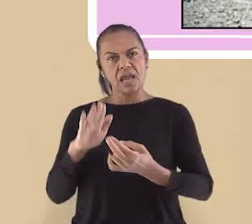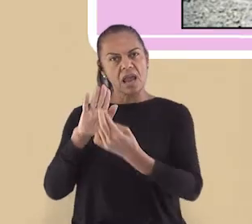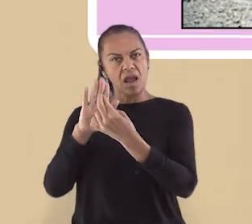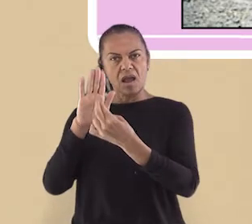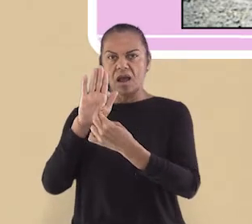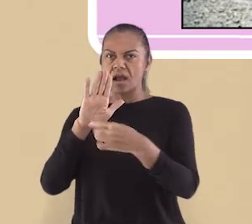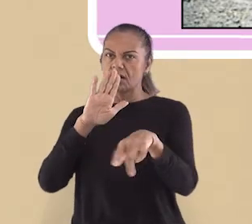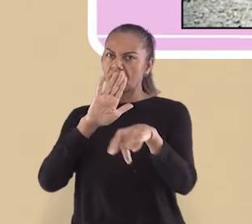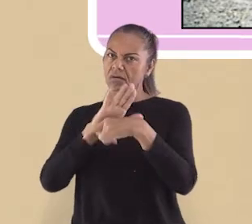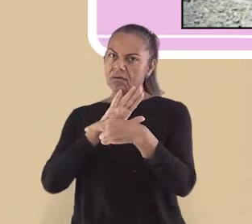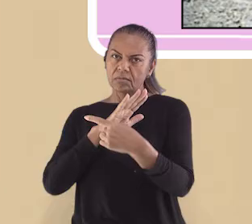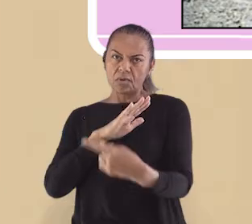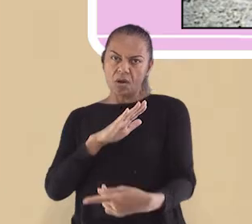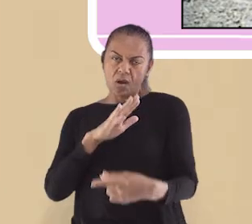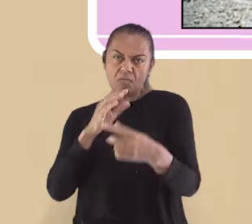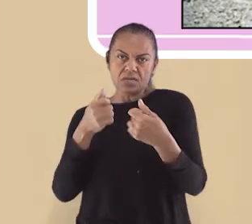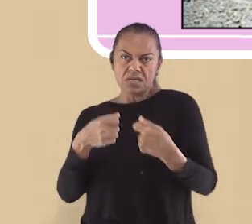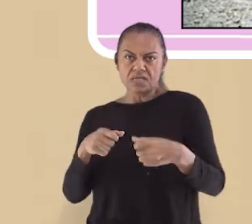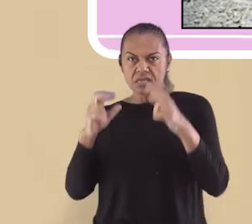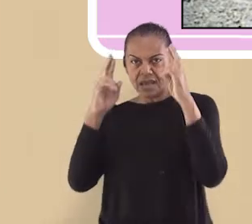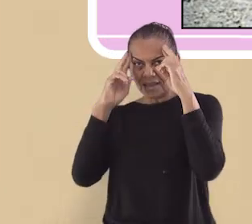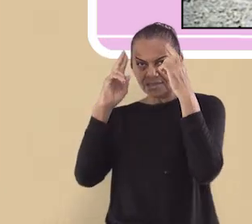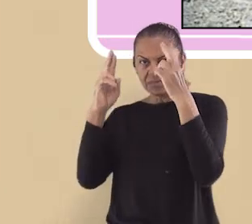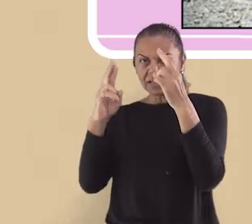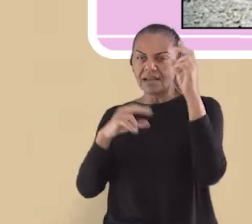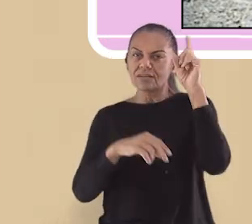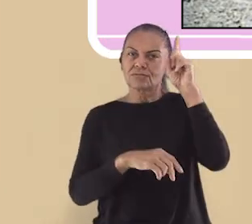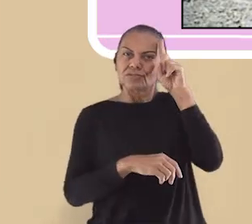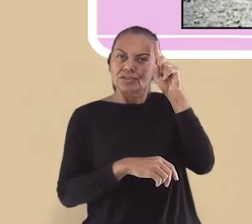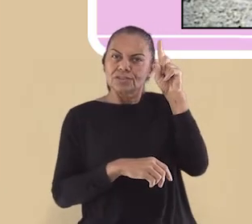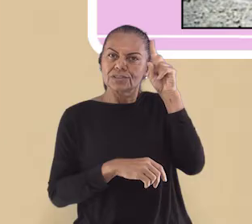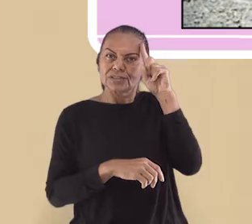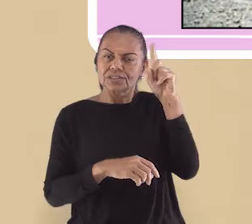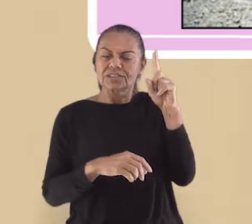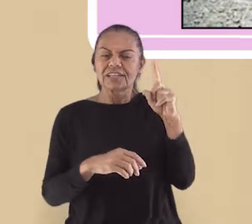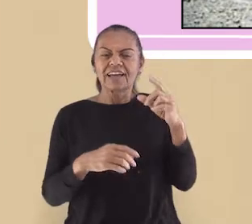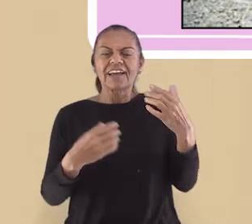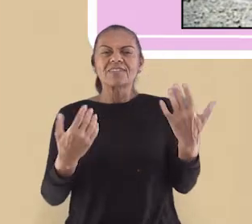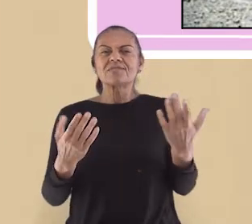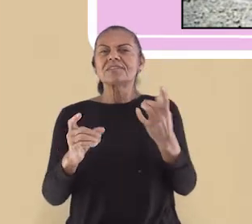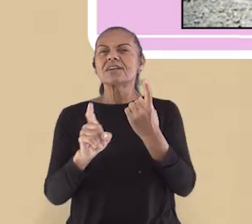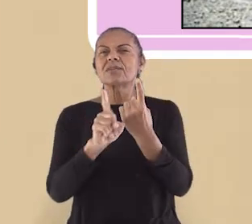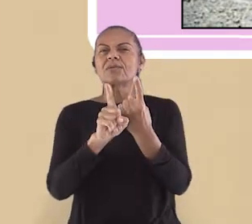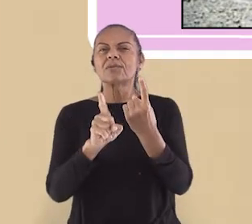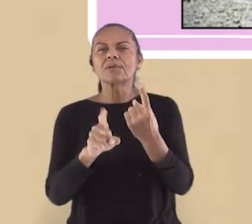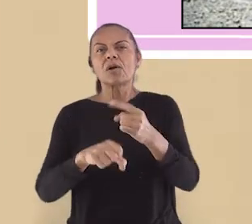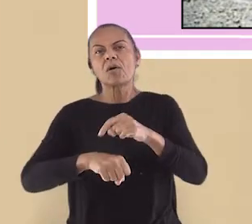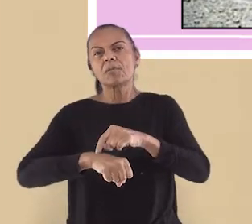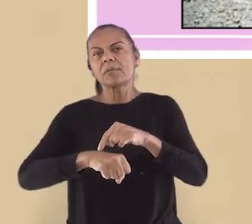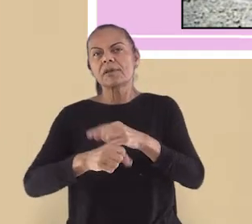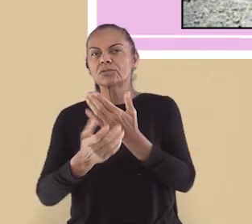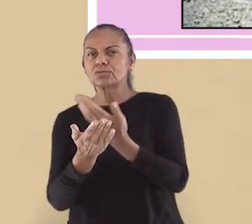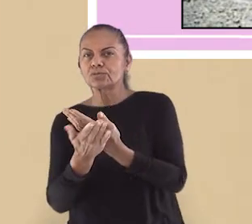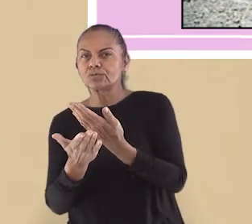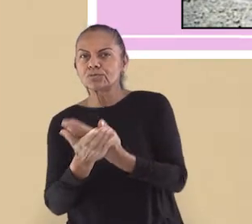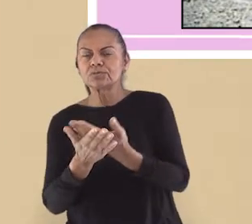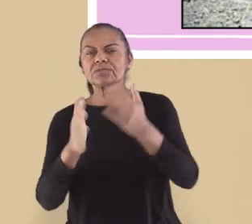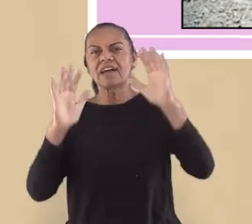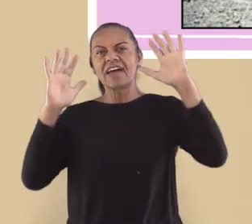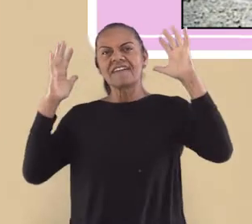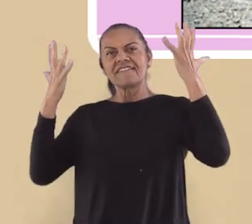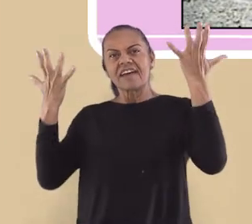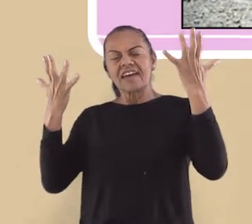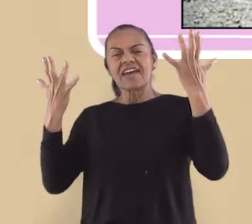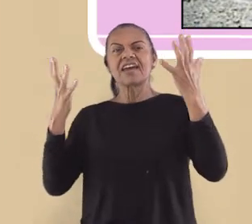regras que seus seguidores devem respeitar no dia a dia, quando se encontram em momentos de estudo, nas cerimônias ou